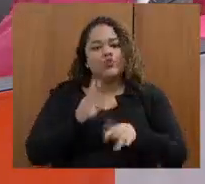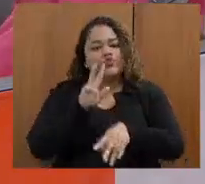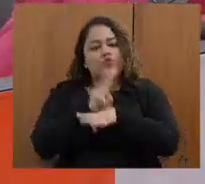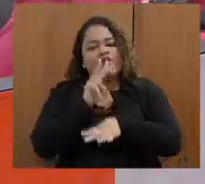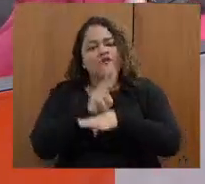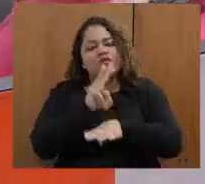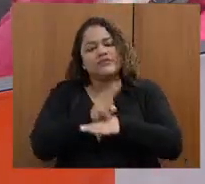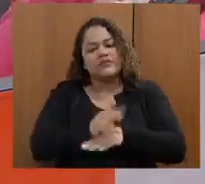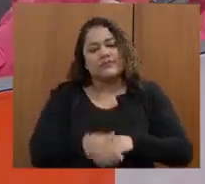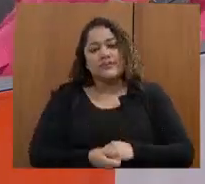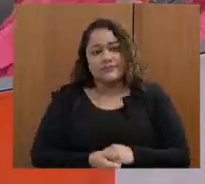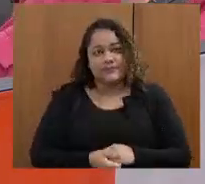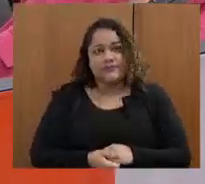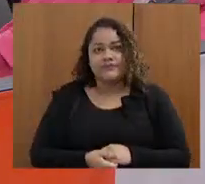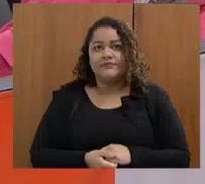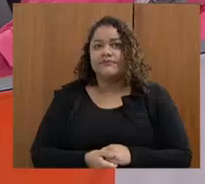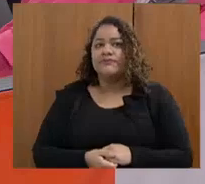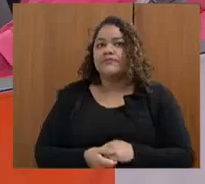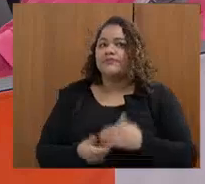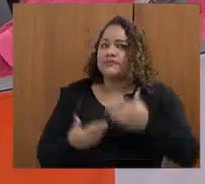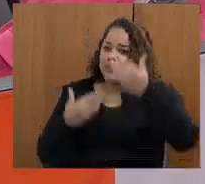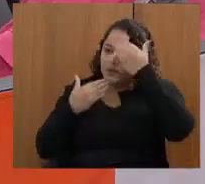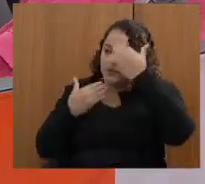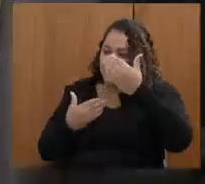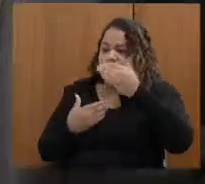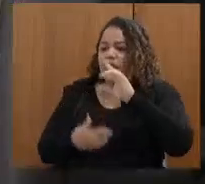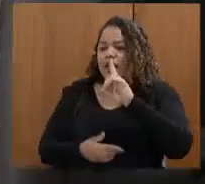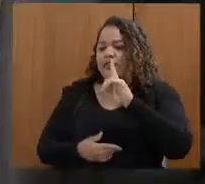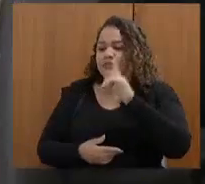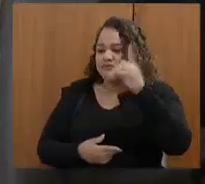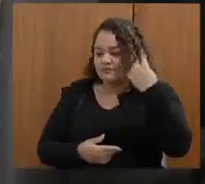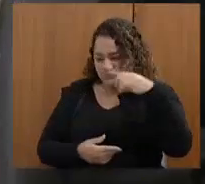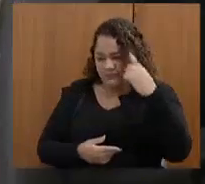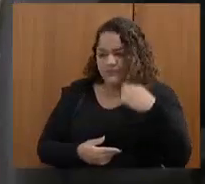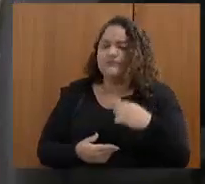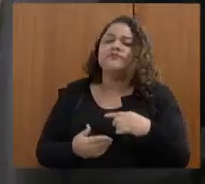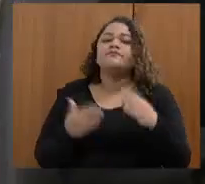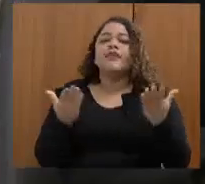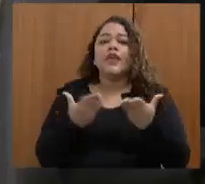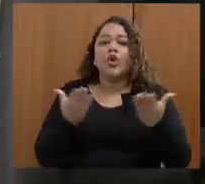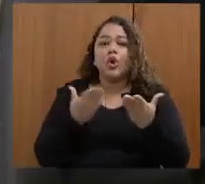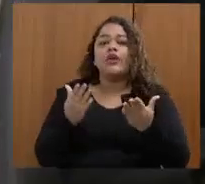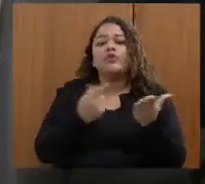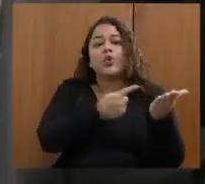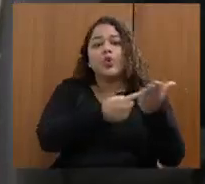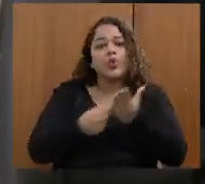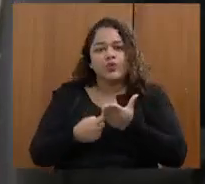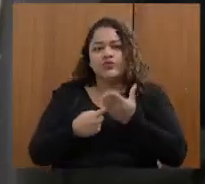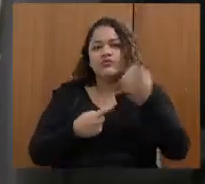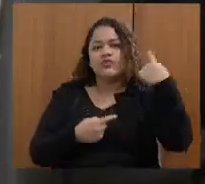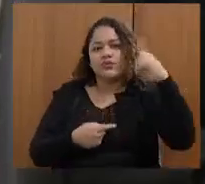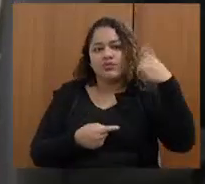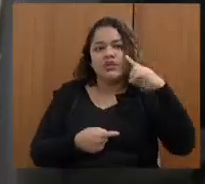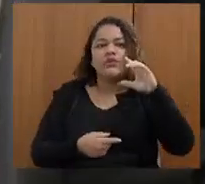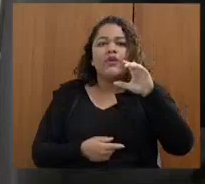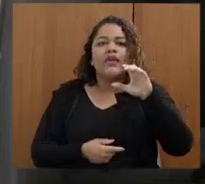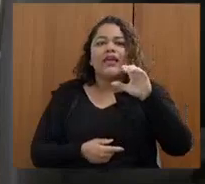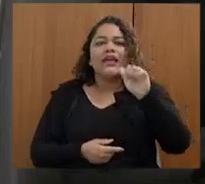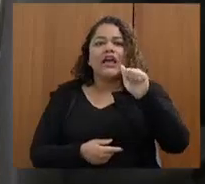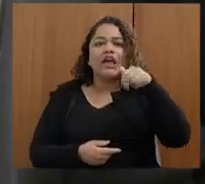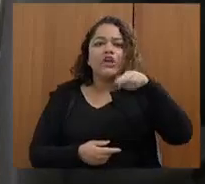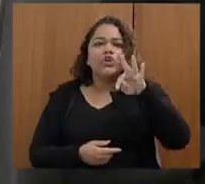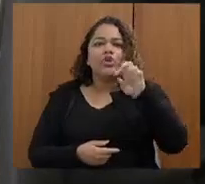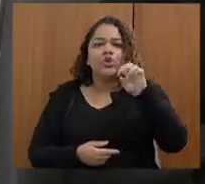fiscalização Obrigada deputada agora eu convido o deputado Antônio Carlos Arantes Deputado Antônio Carlos laranja que é primeiro